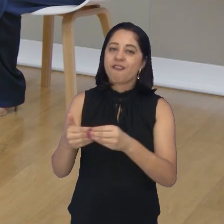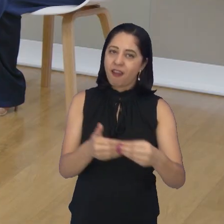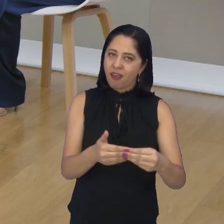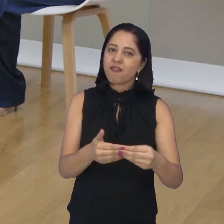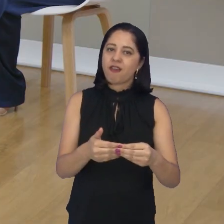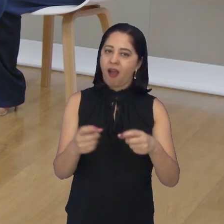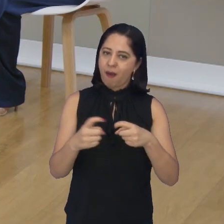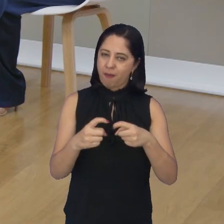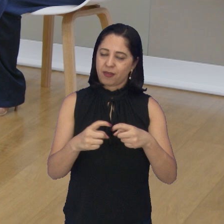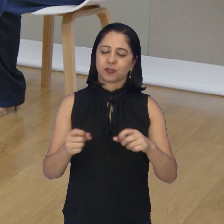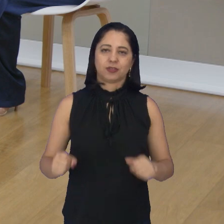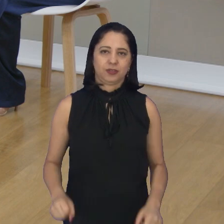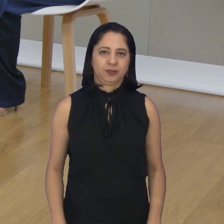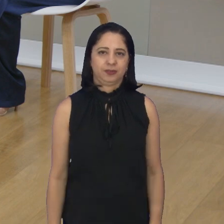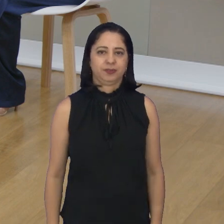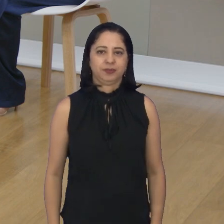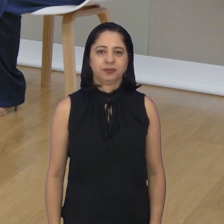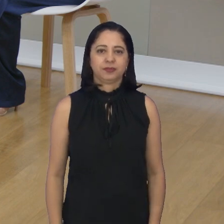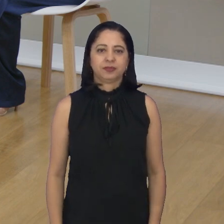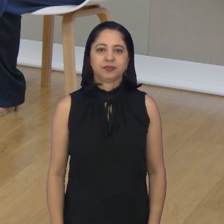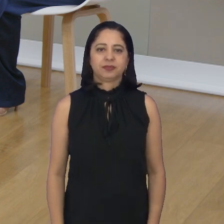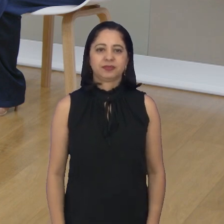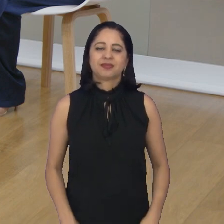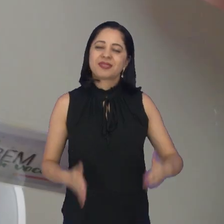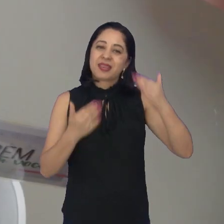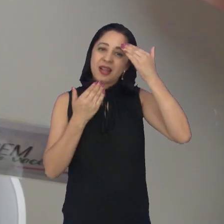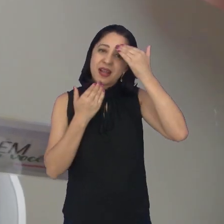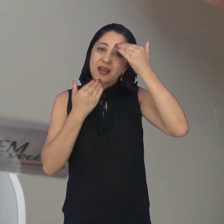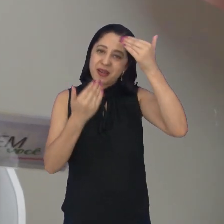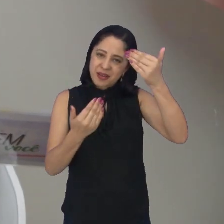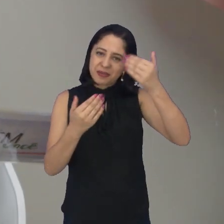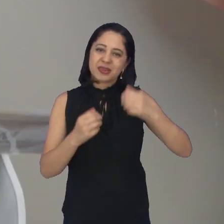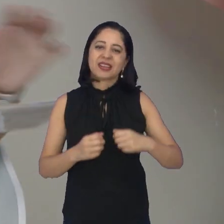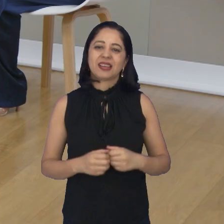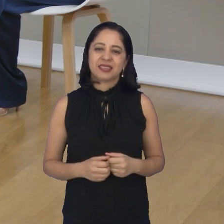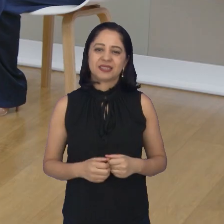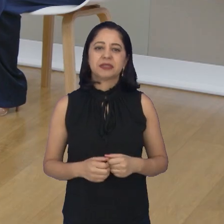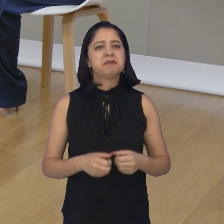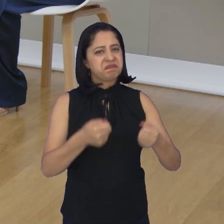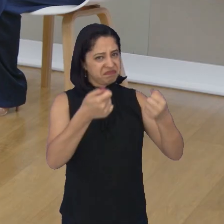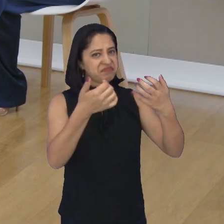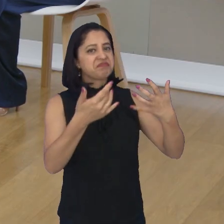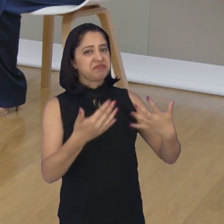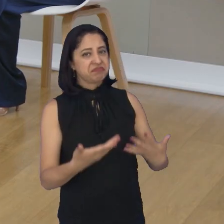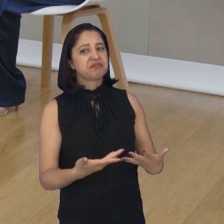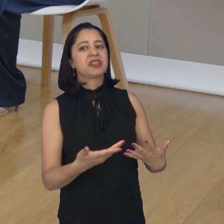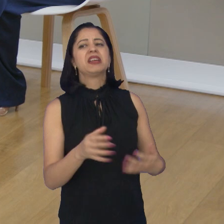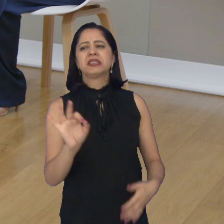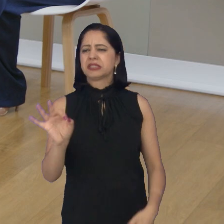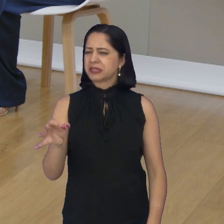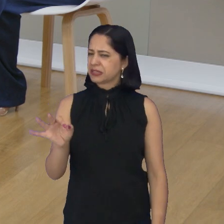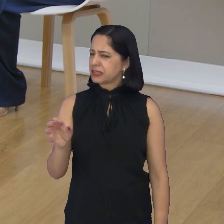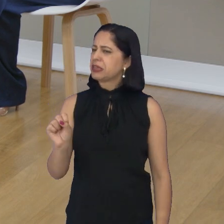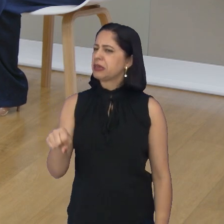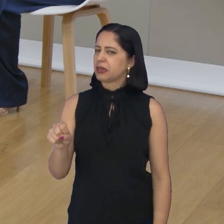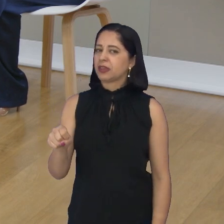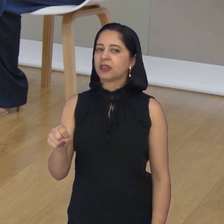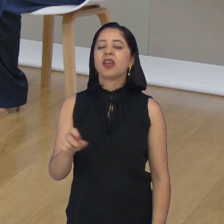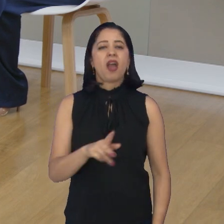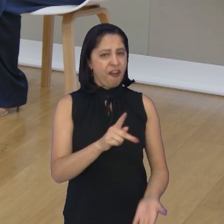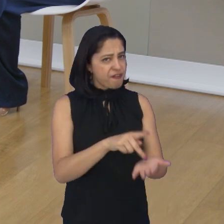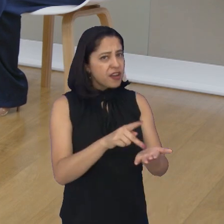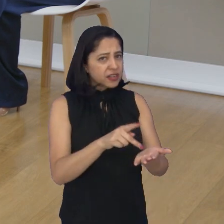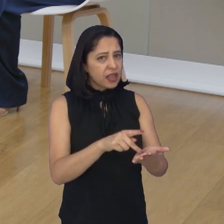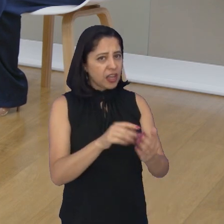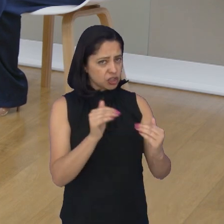do encaminhamento. Muito obrigada, doutor Fernando. Esclarecedor, né? Sim. E é isso mesmo, né, professora?